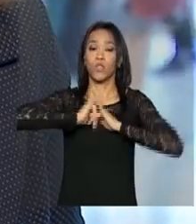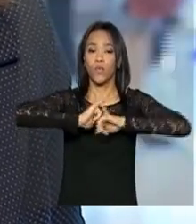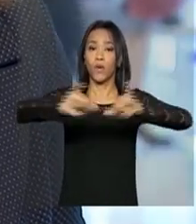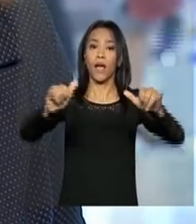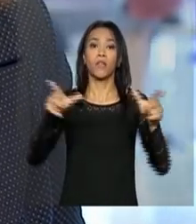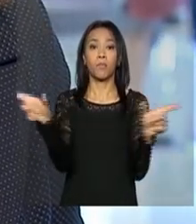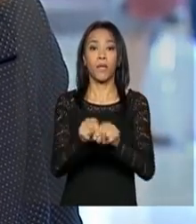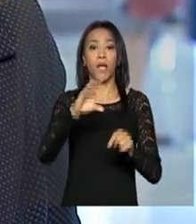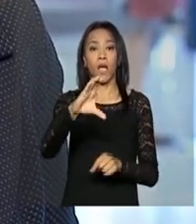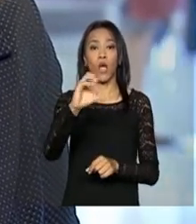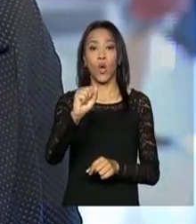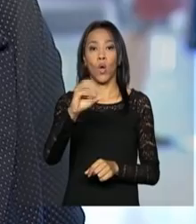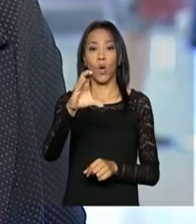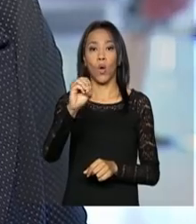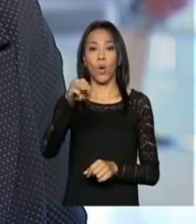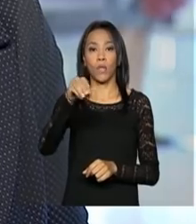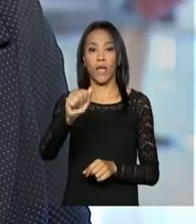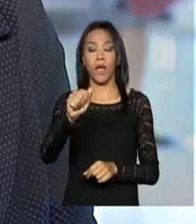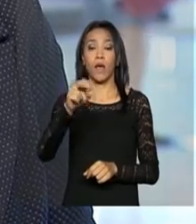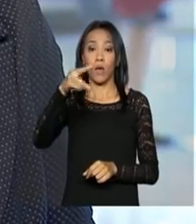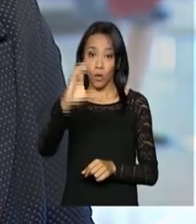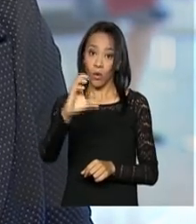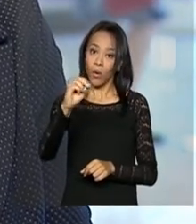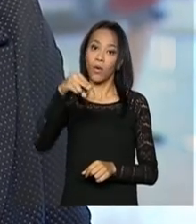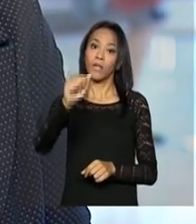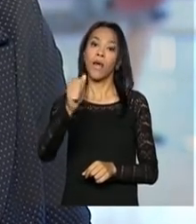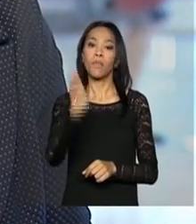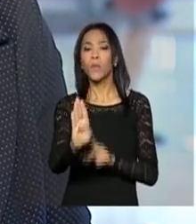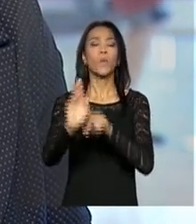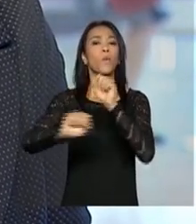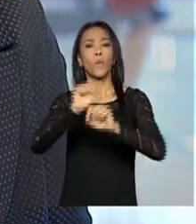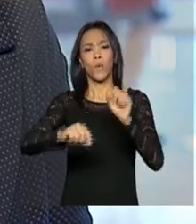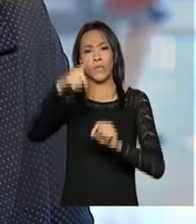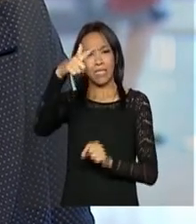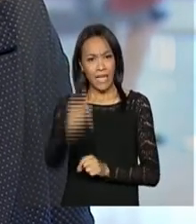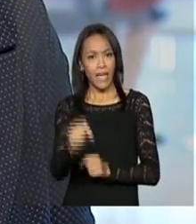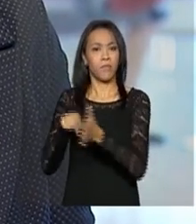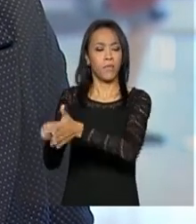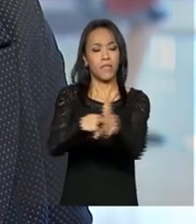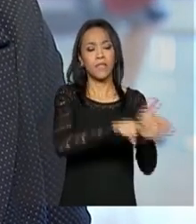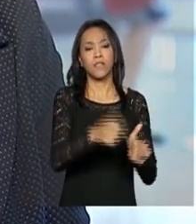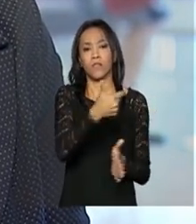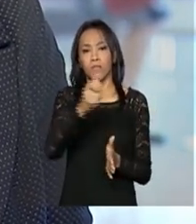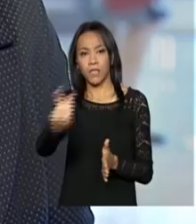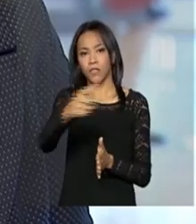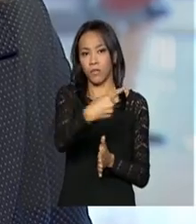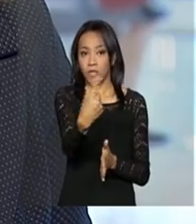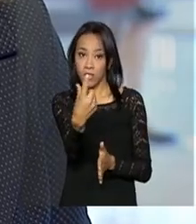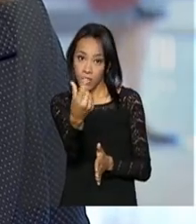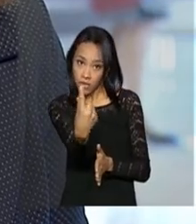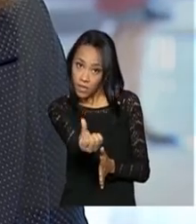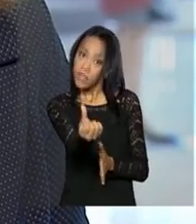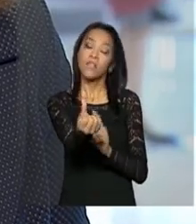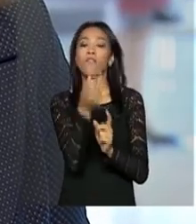pela Conab, a Companhia Nacional de Abastecimento, o sétimo levantamento da safra de grãos 2015-2016